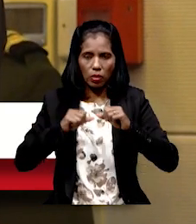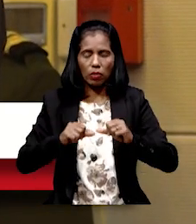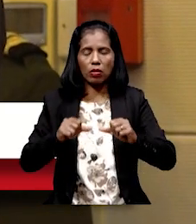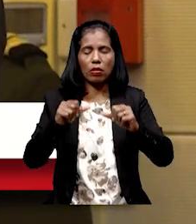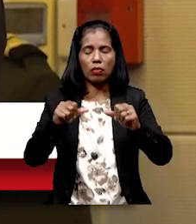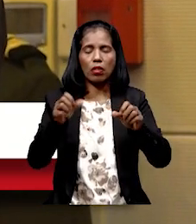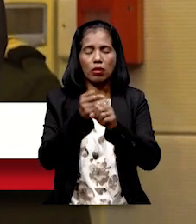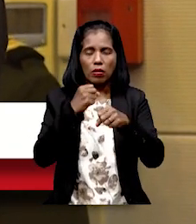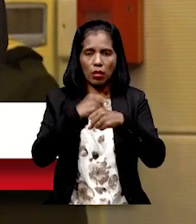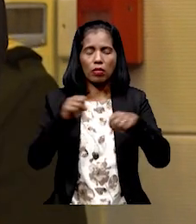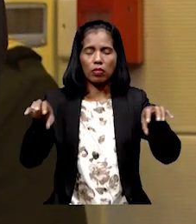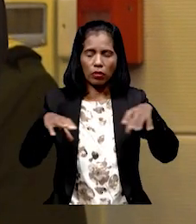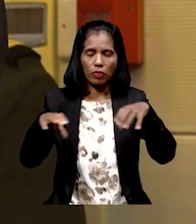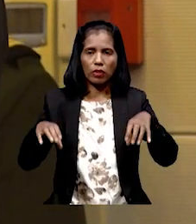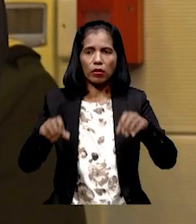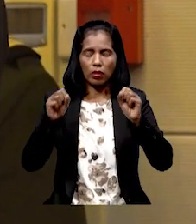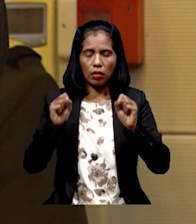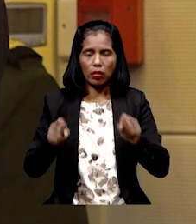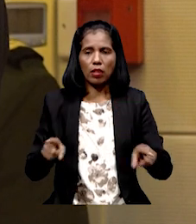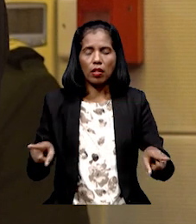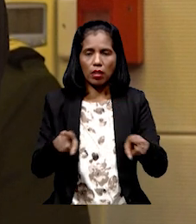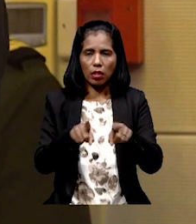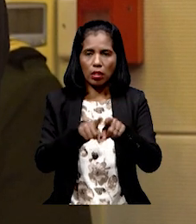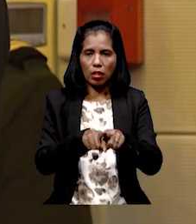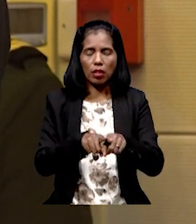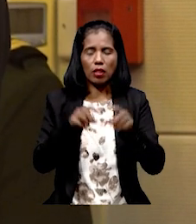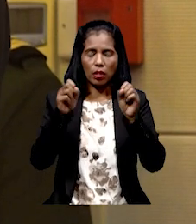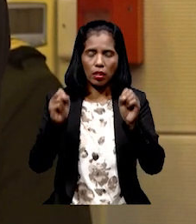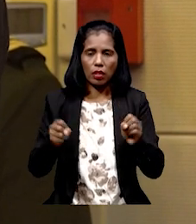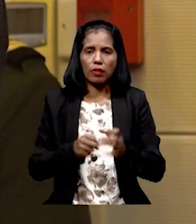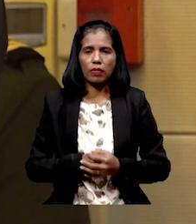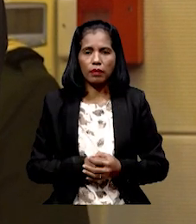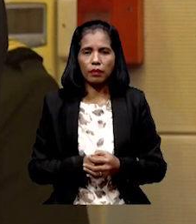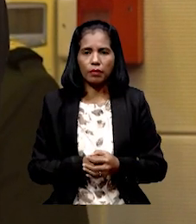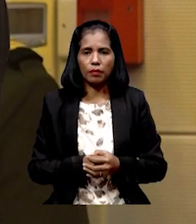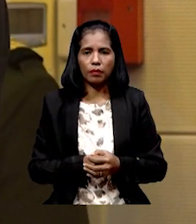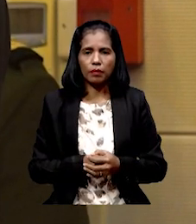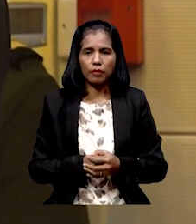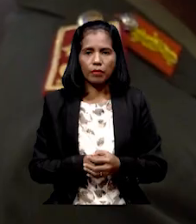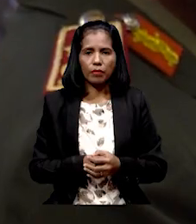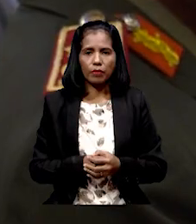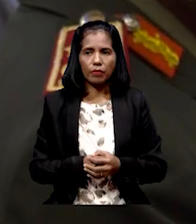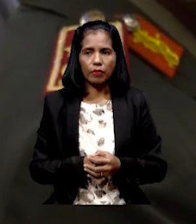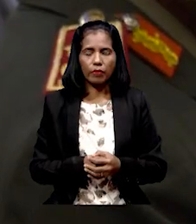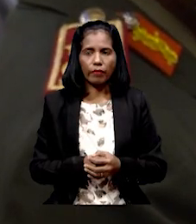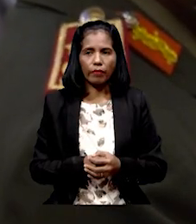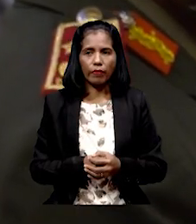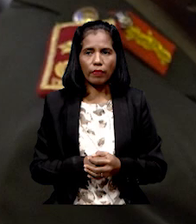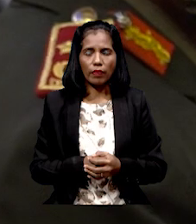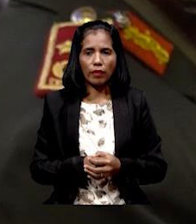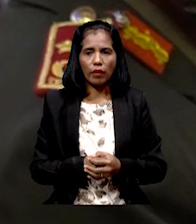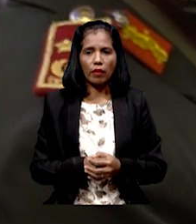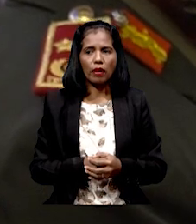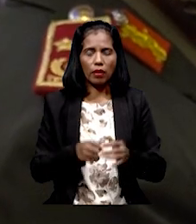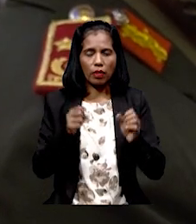ou incertezas contraproducentes em prol da coesão e estabilidade das Forças Armadas. Dito isto, as